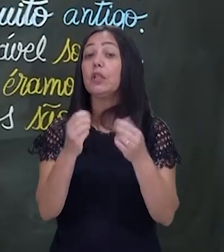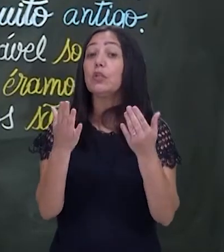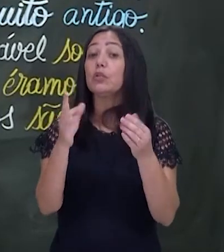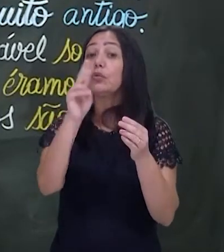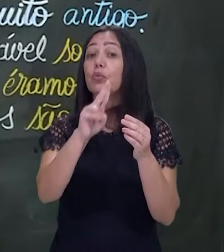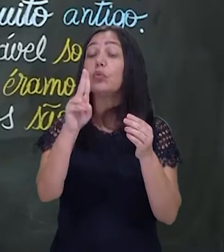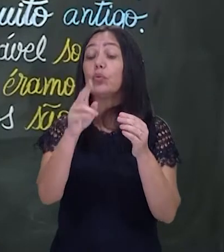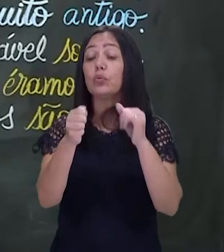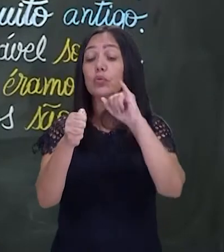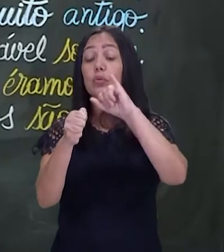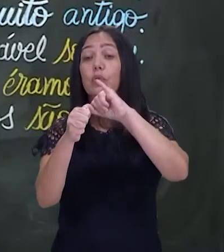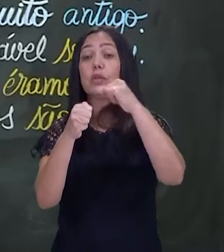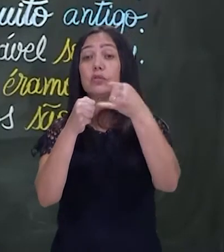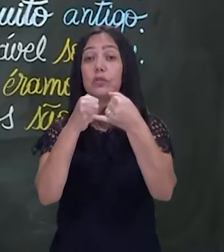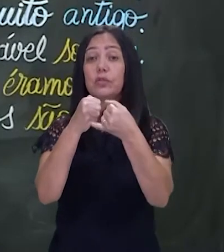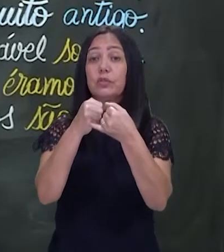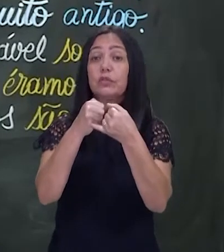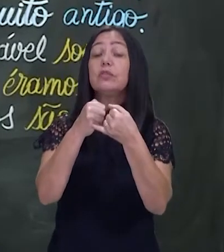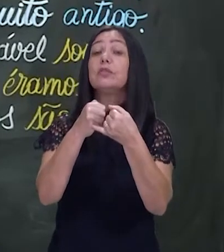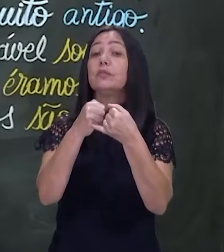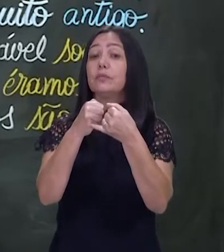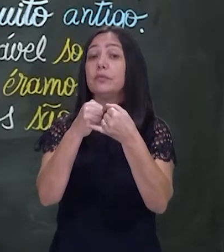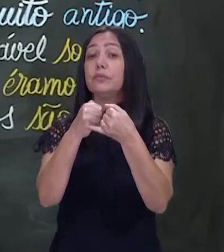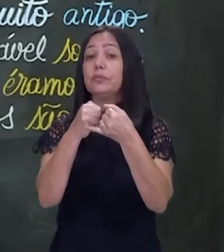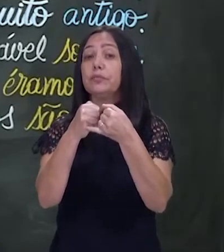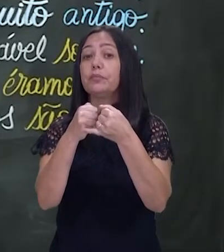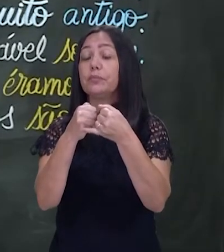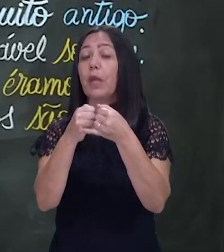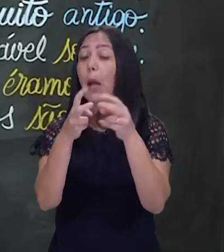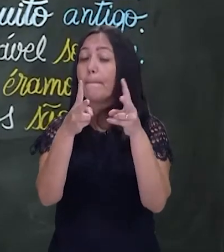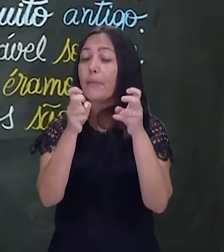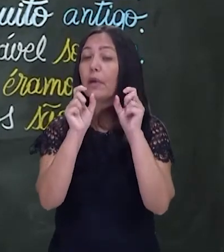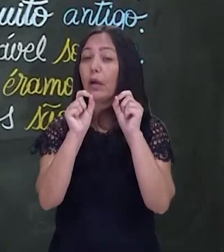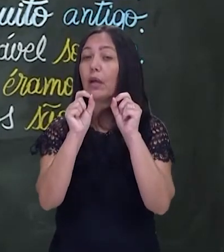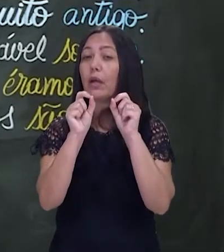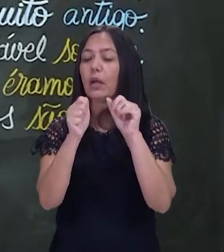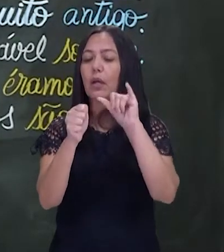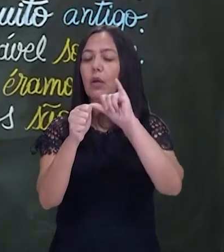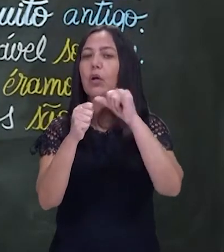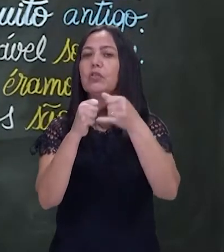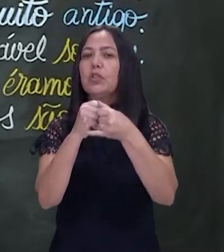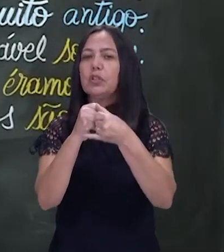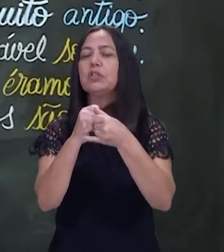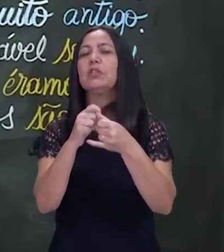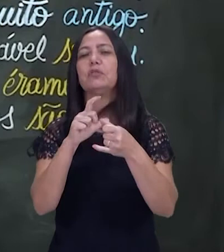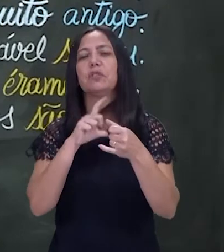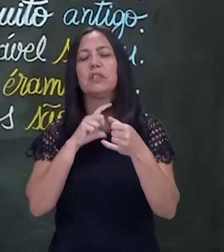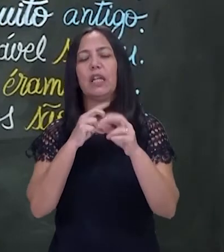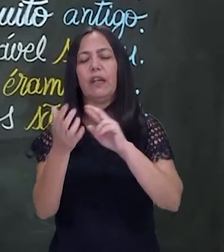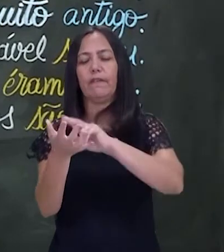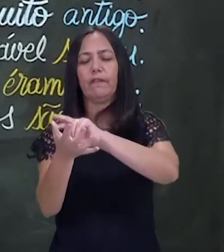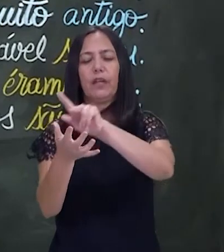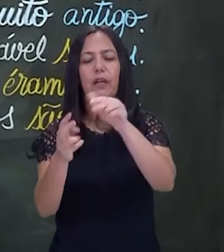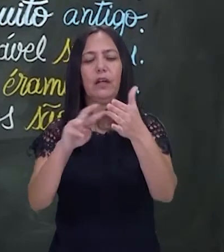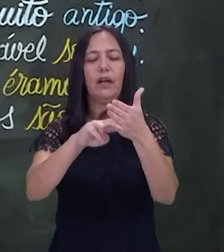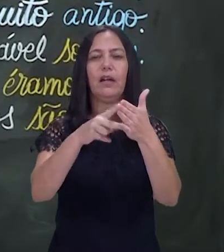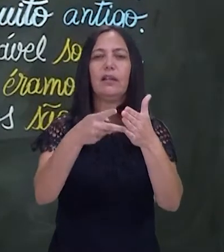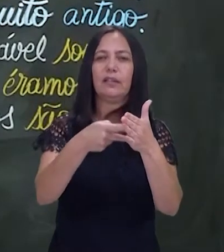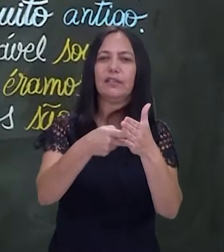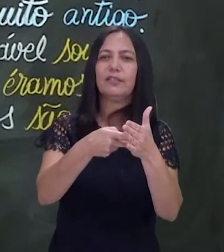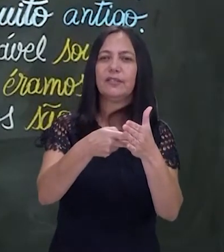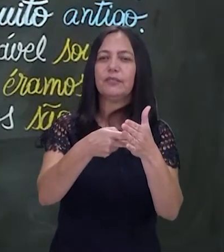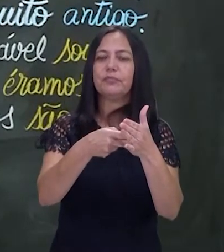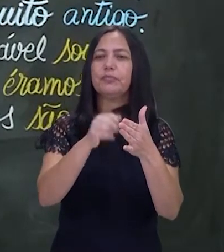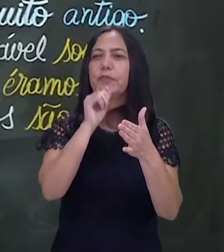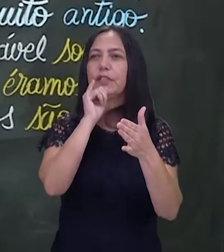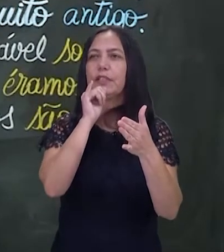começa a analisar esse termo dentro da análise sintática, a gente vai perceber que o adjetivo pode desempenhar diversas funções. Uma dessas funções é